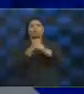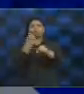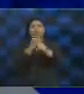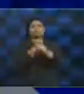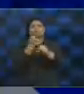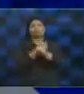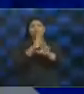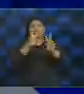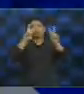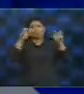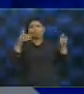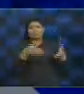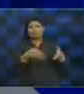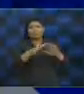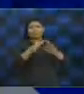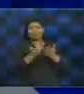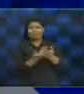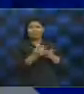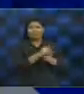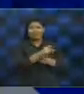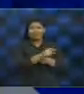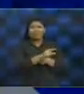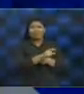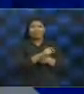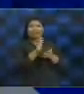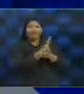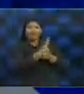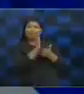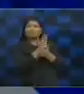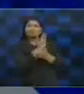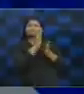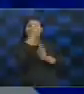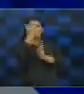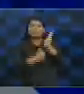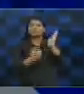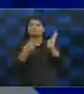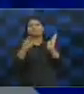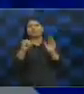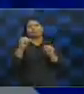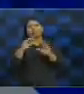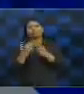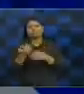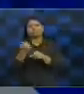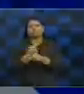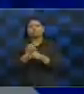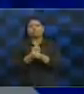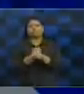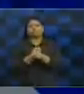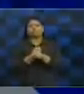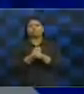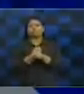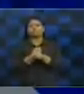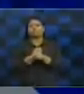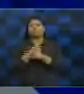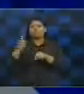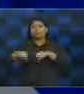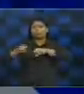para a 11ª, colocando Manaus já na elite do ensino público, do ensino fundamental. Nós